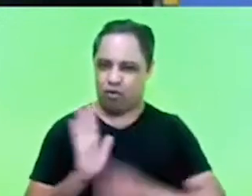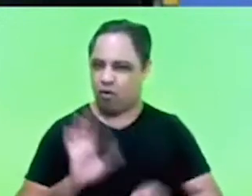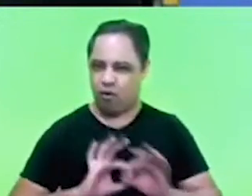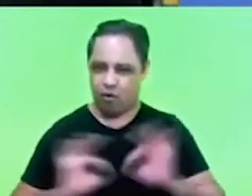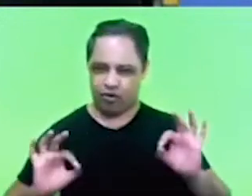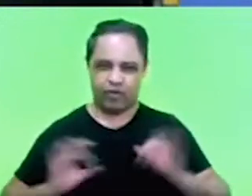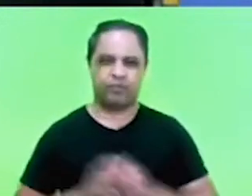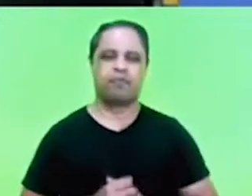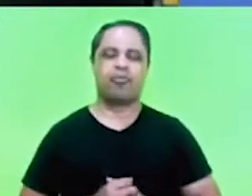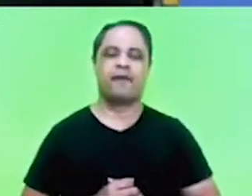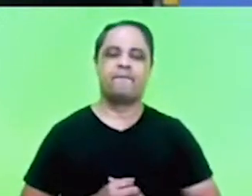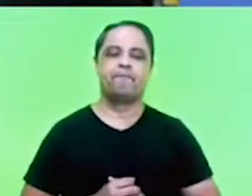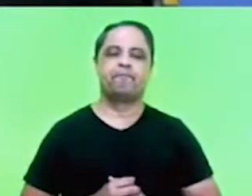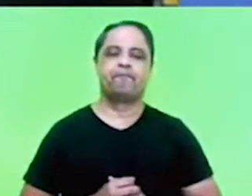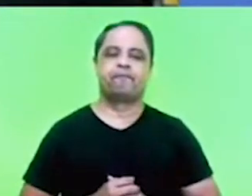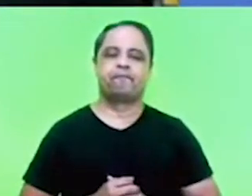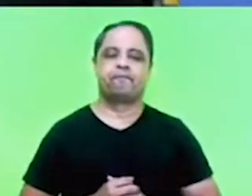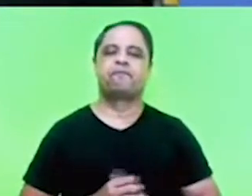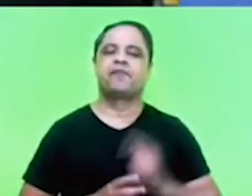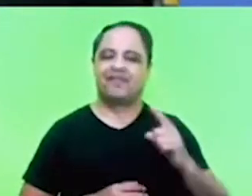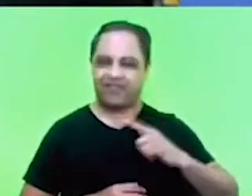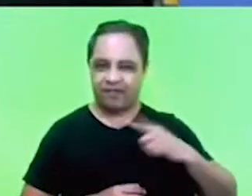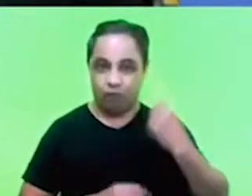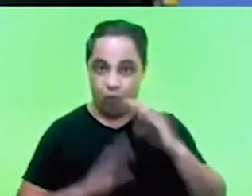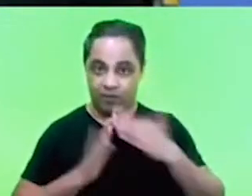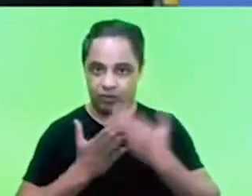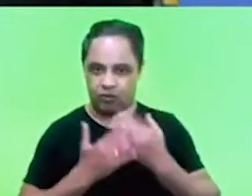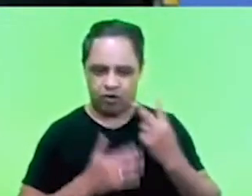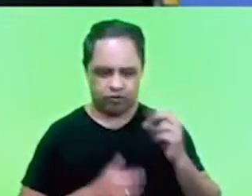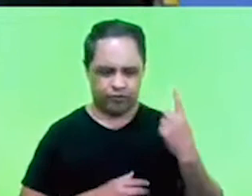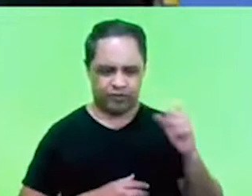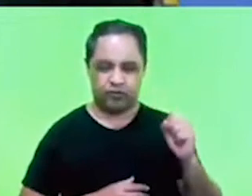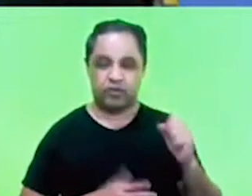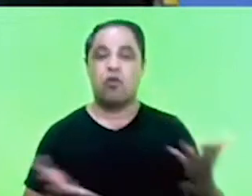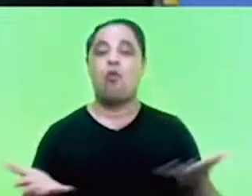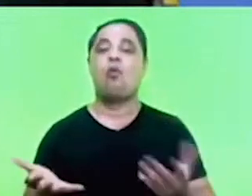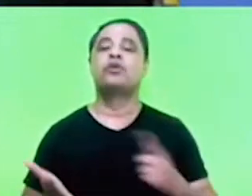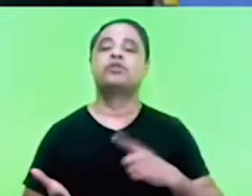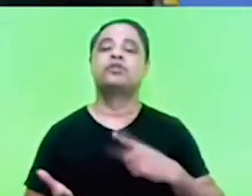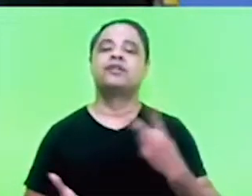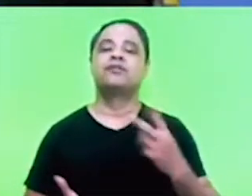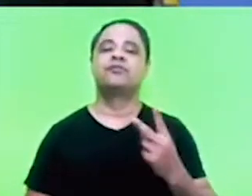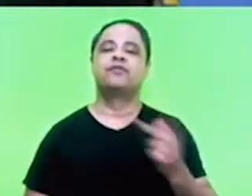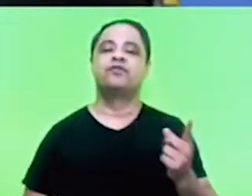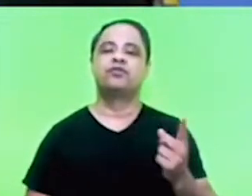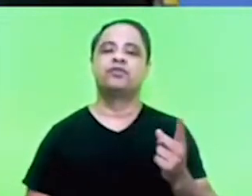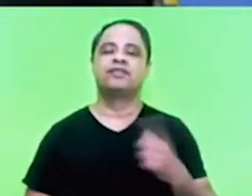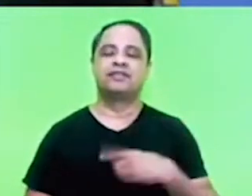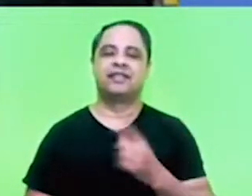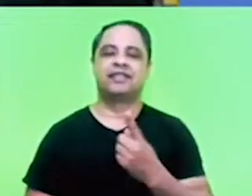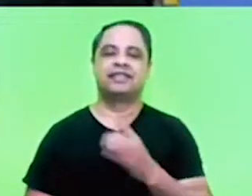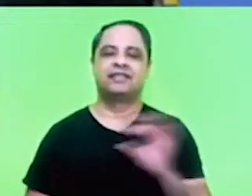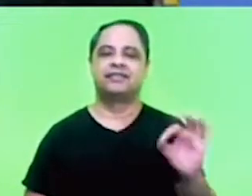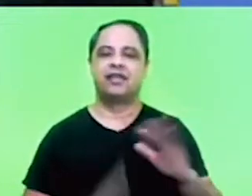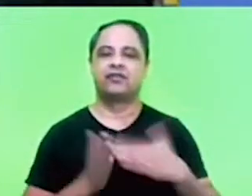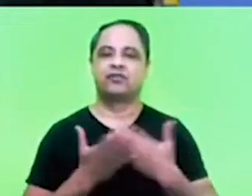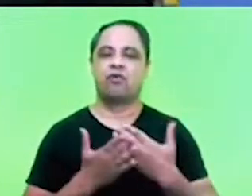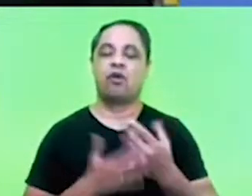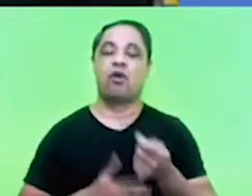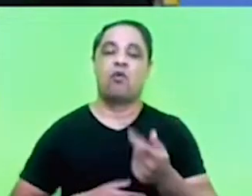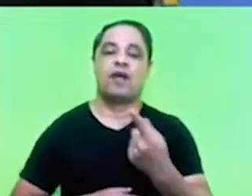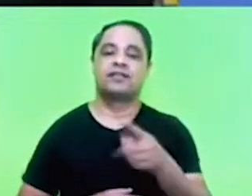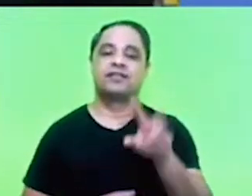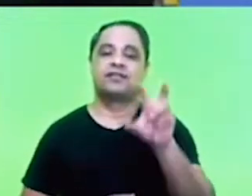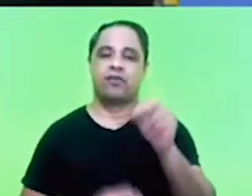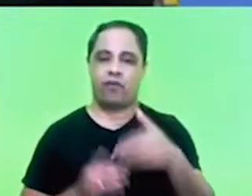entendeu? Começaram com uma escola em 2018 e estão hoje, em 2021, com 100 escolas indo para 150,